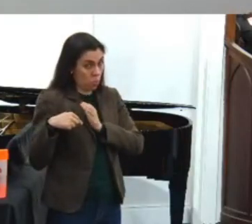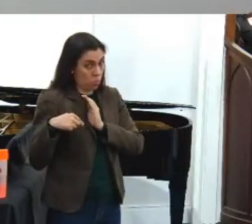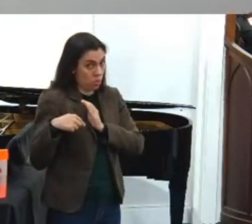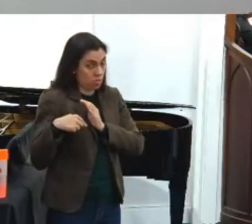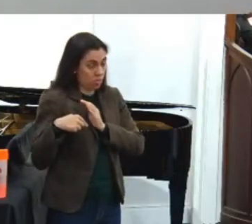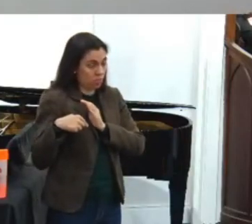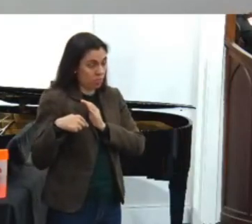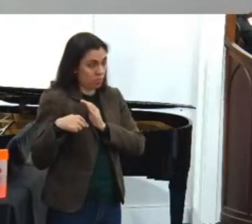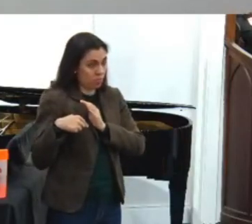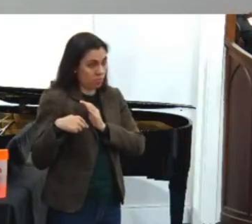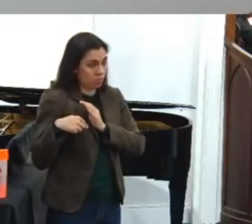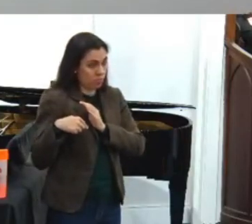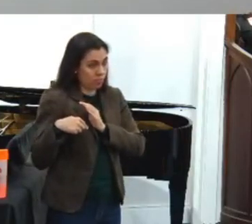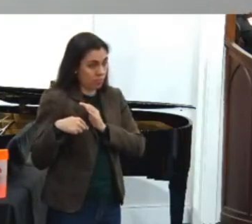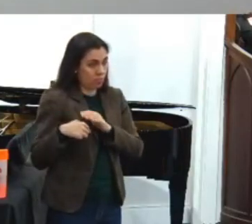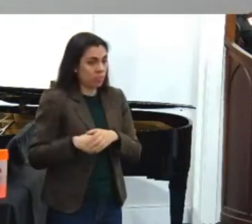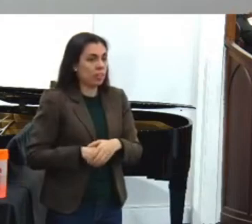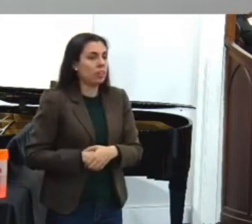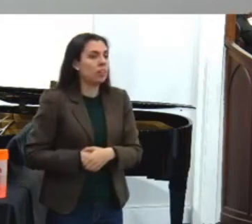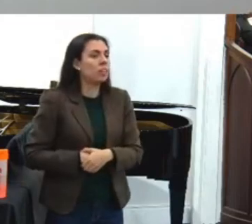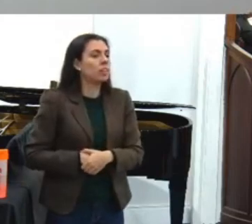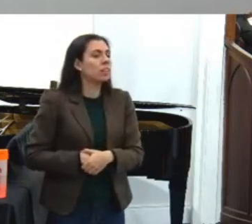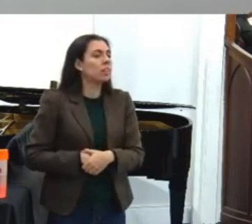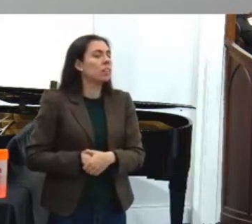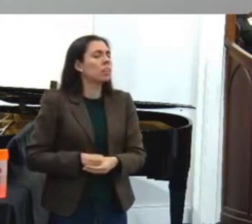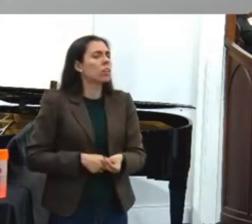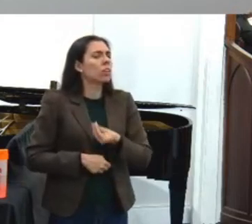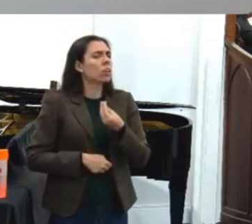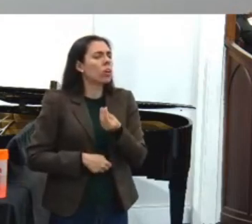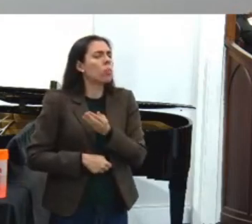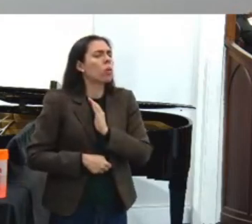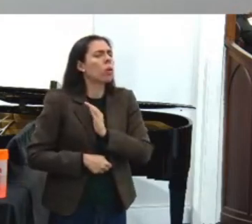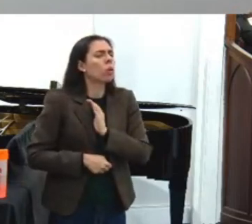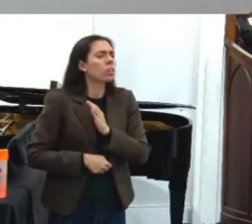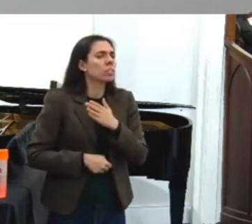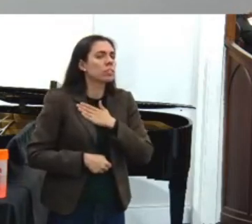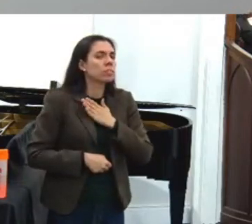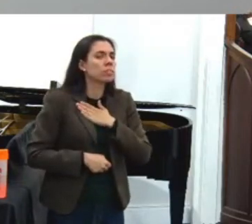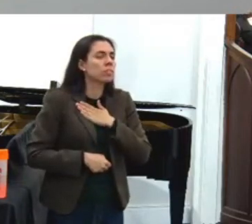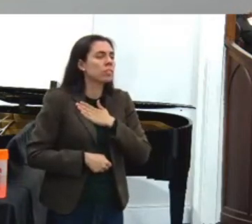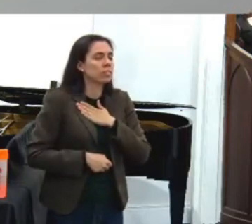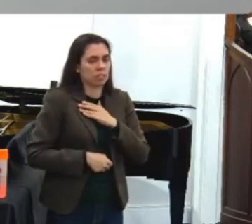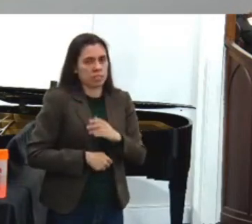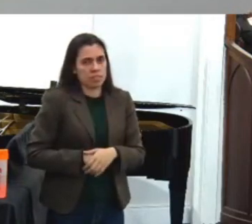como eu estou diante de Deus, como está o meu coração diante de Deus.